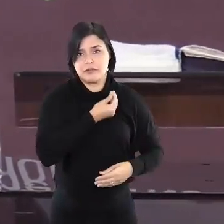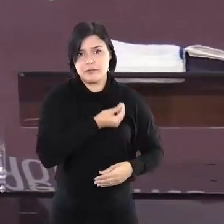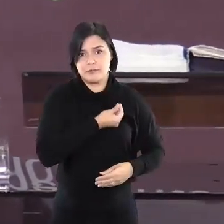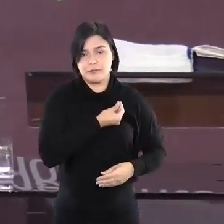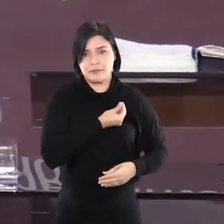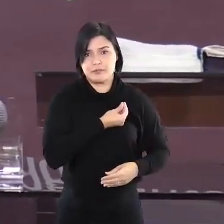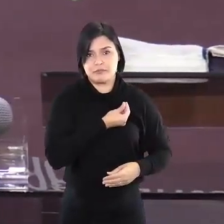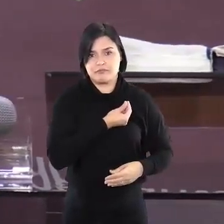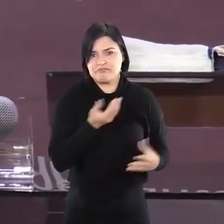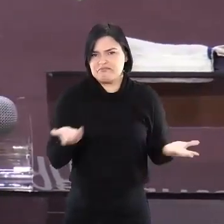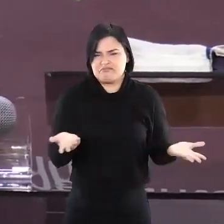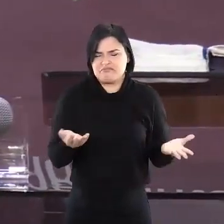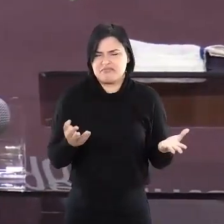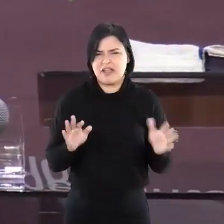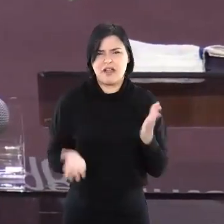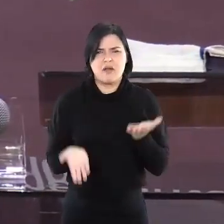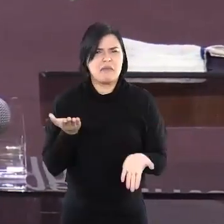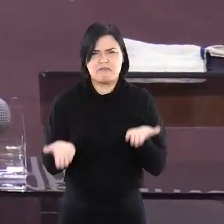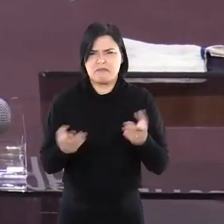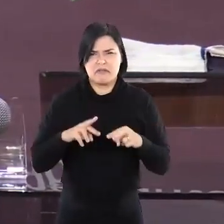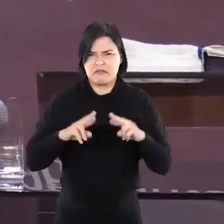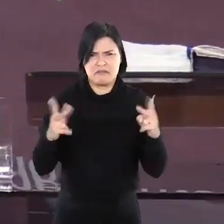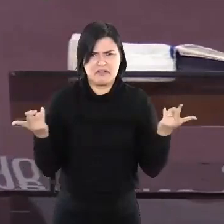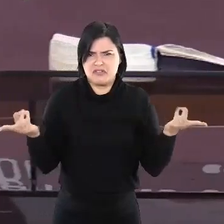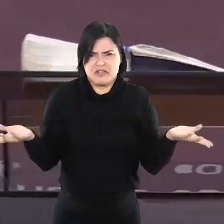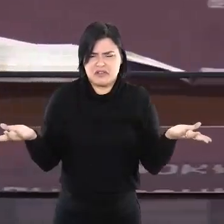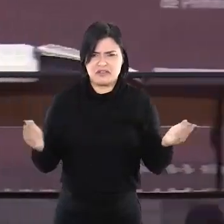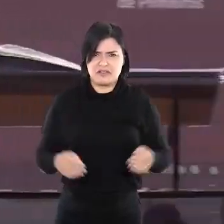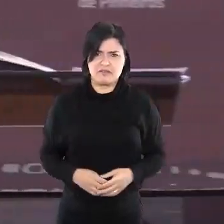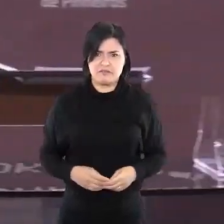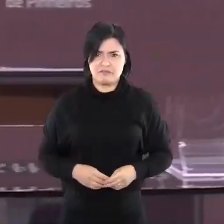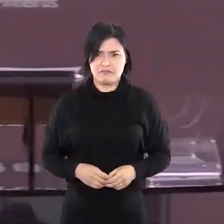Isso faz diferença em alguma coisa?